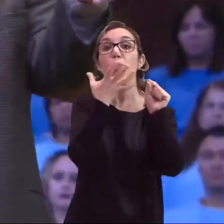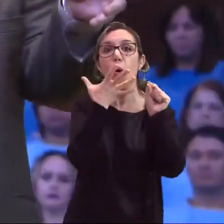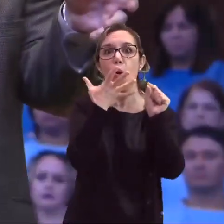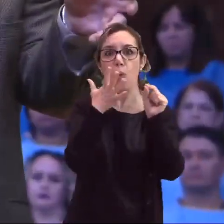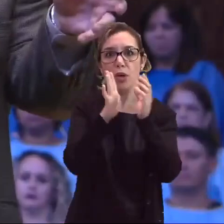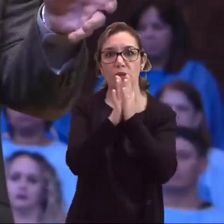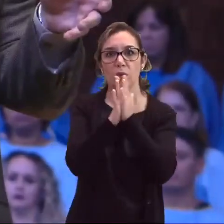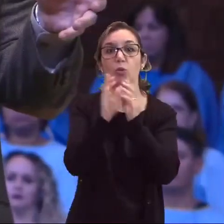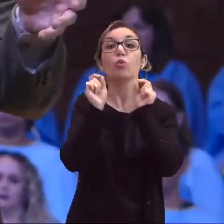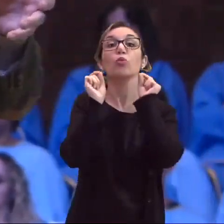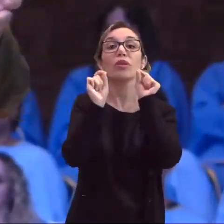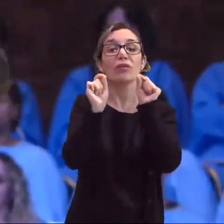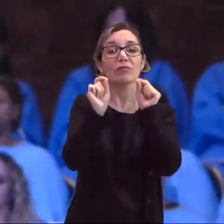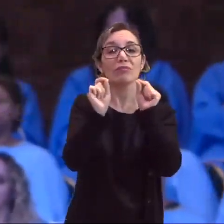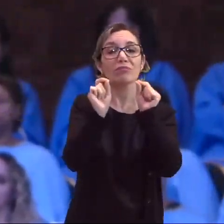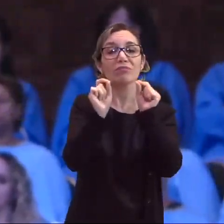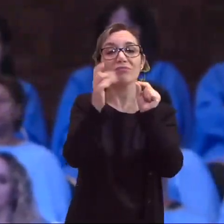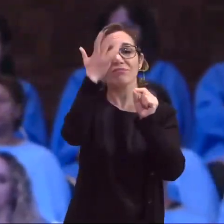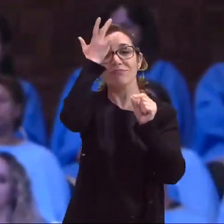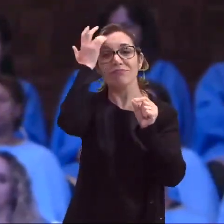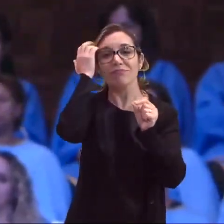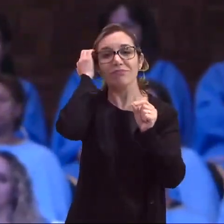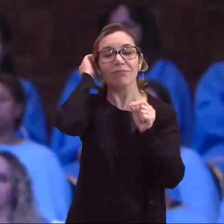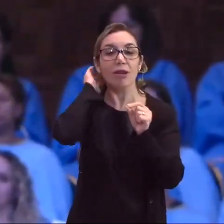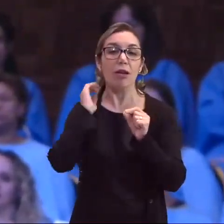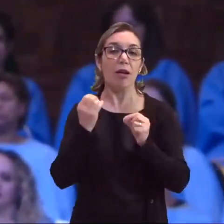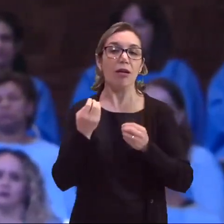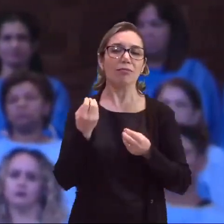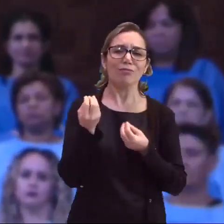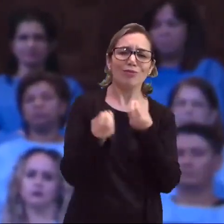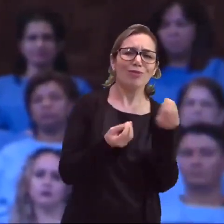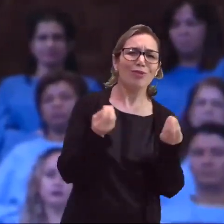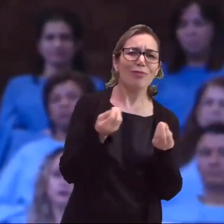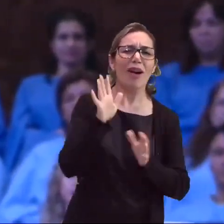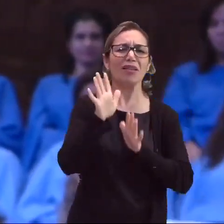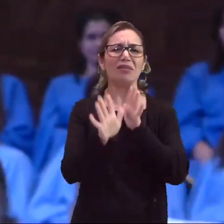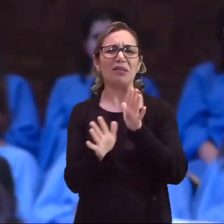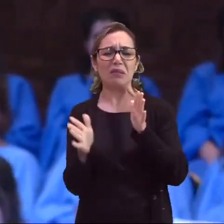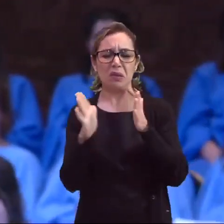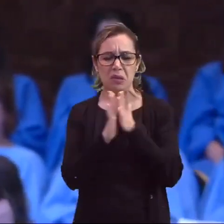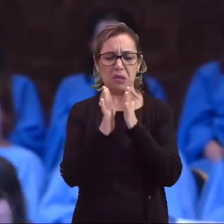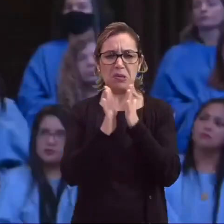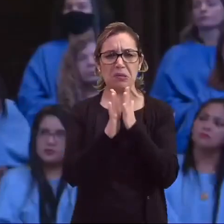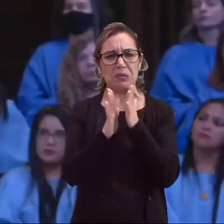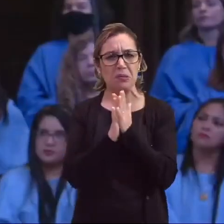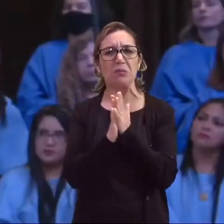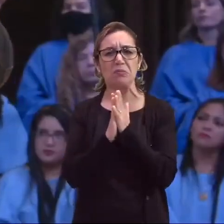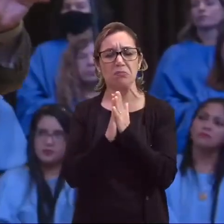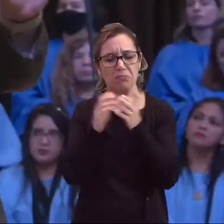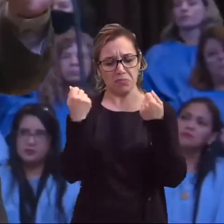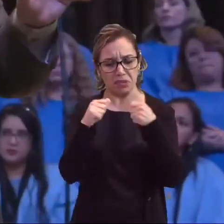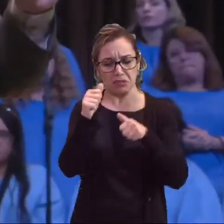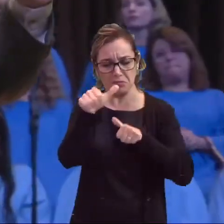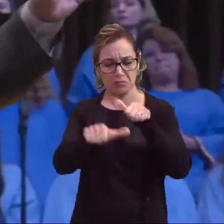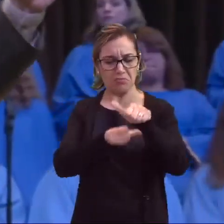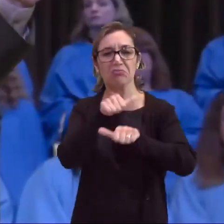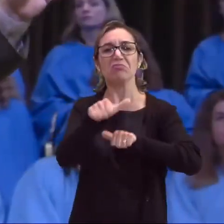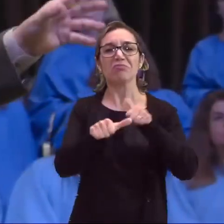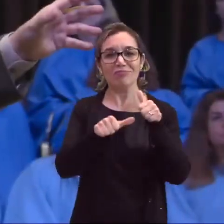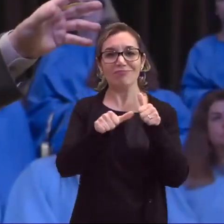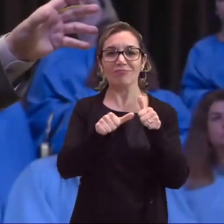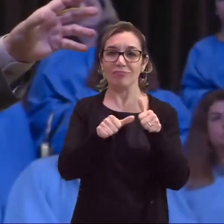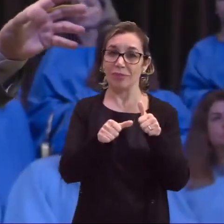aos olhos de Deus e como essa oração pode se tornar eficaz você vai dizer olha